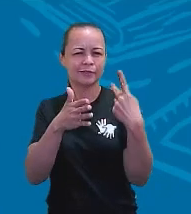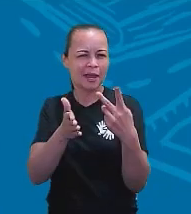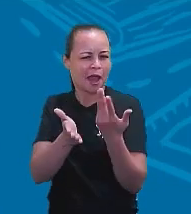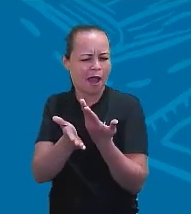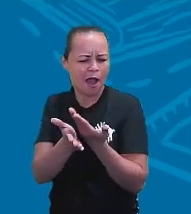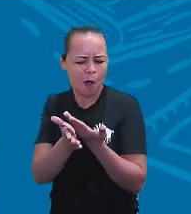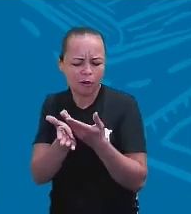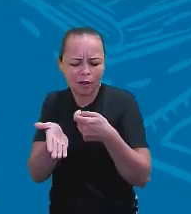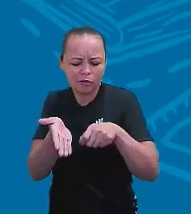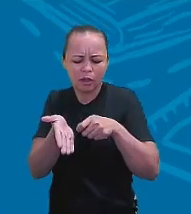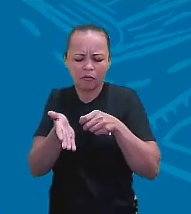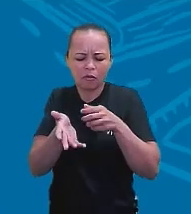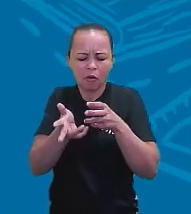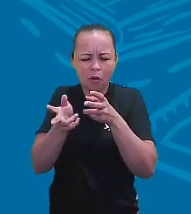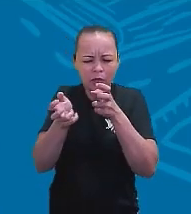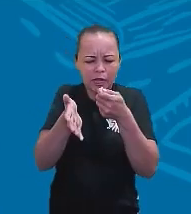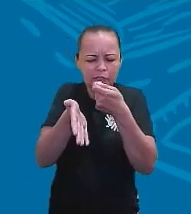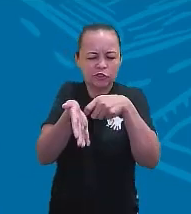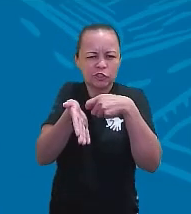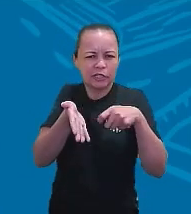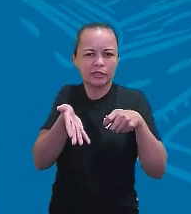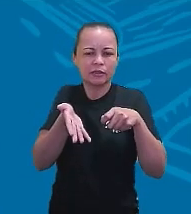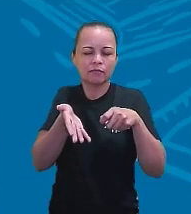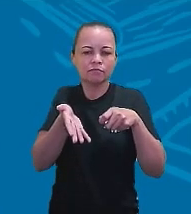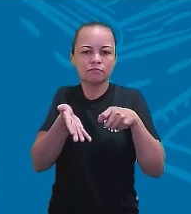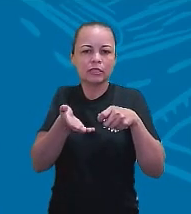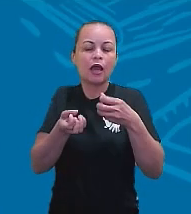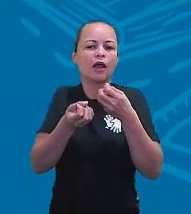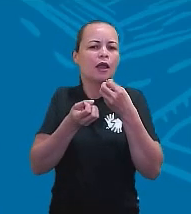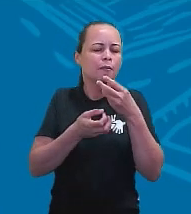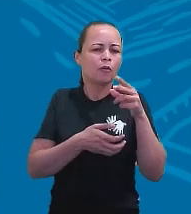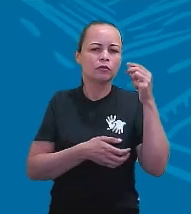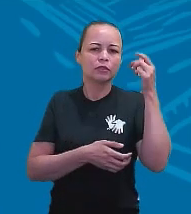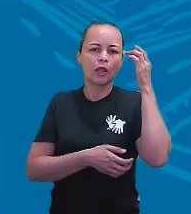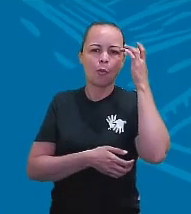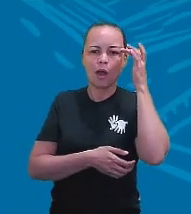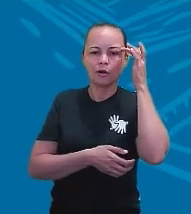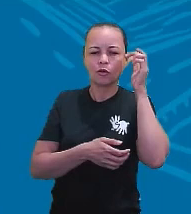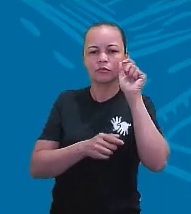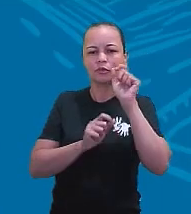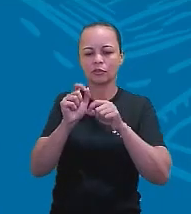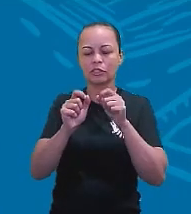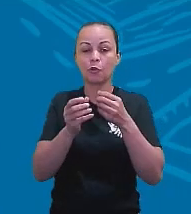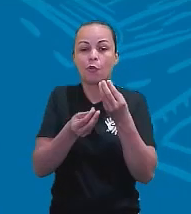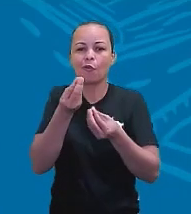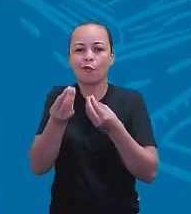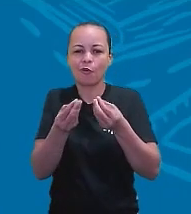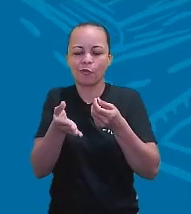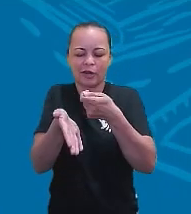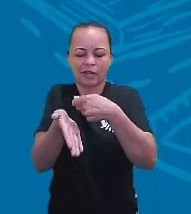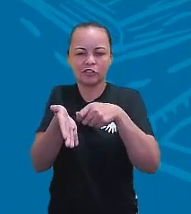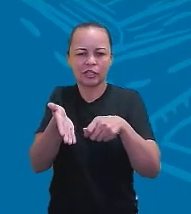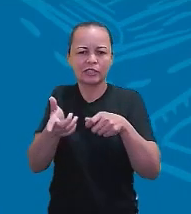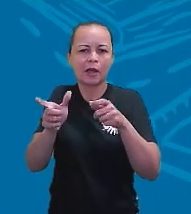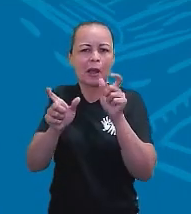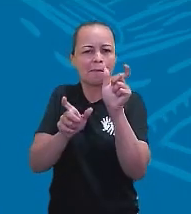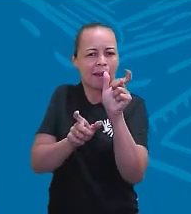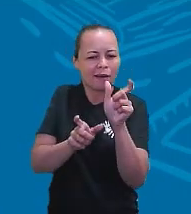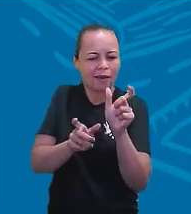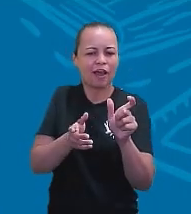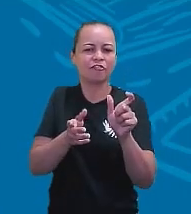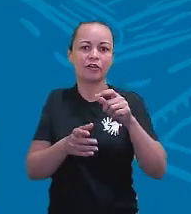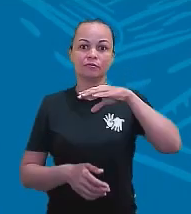olhada nas escritas, gente. Então, é bom a gente ter uma noção aí de como eram escritas algumas palavras da